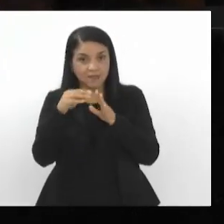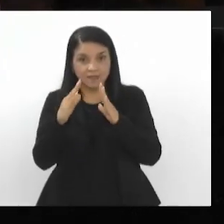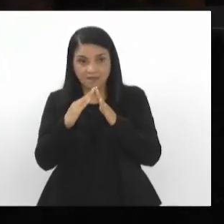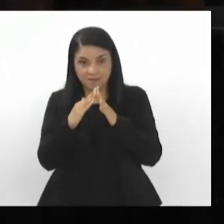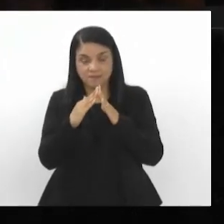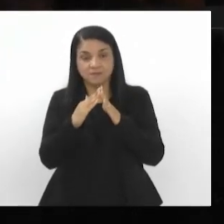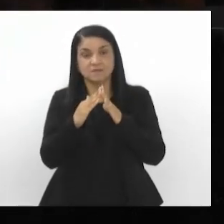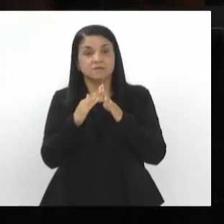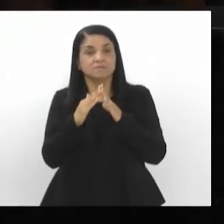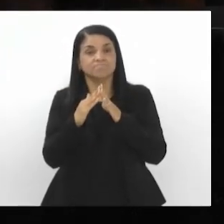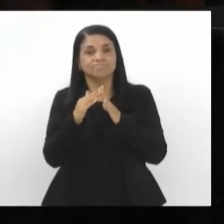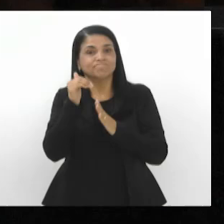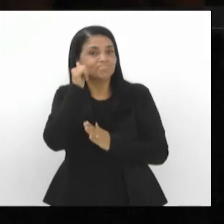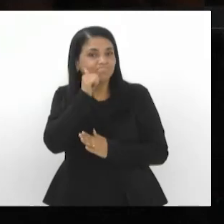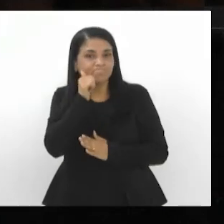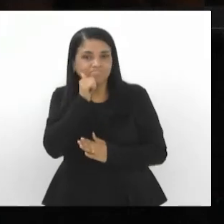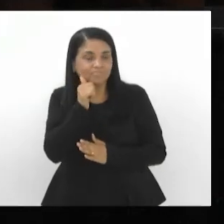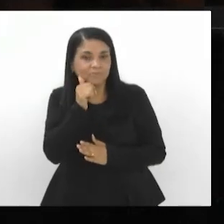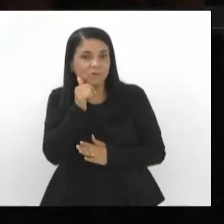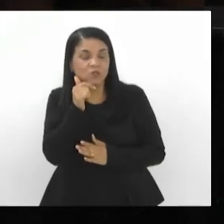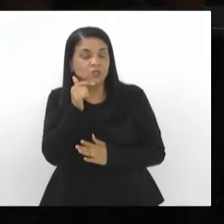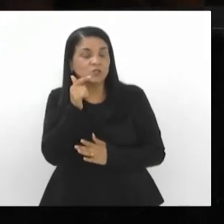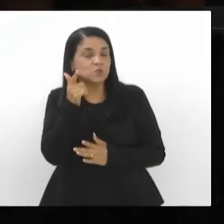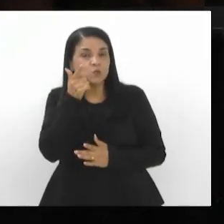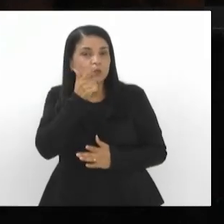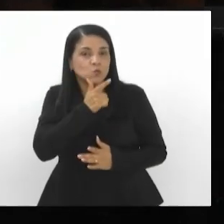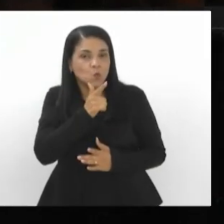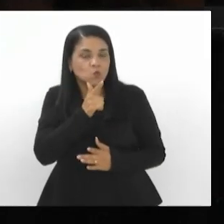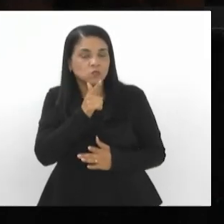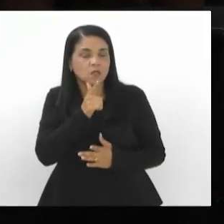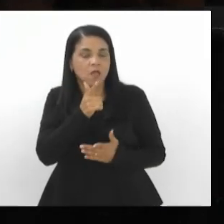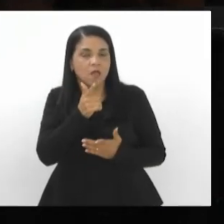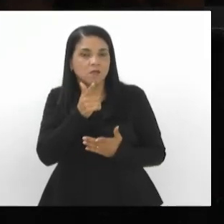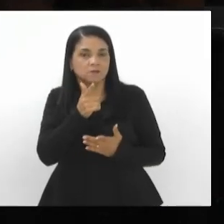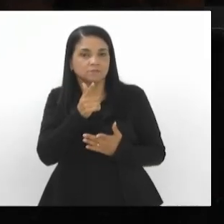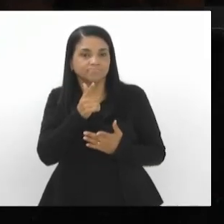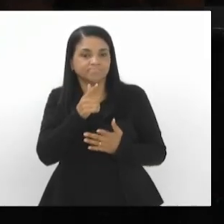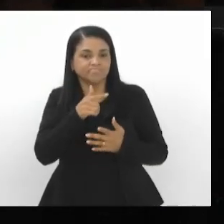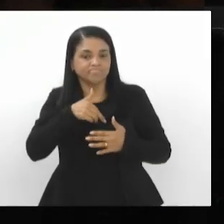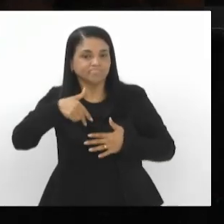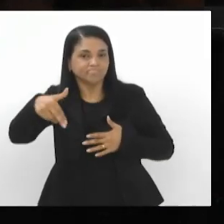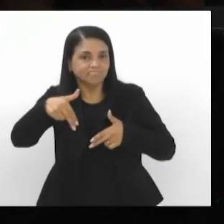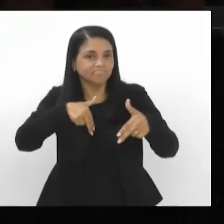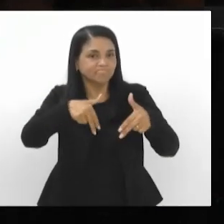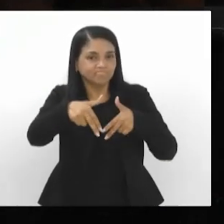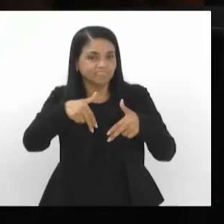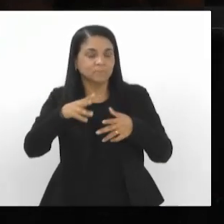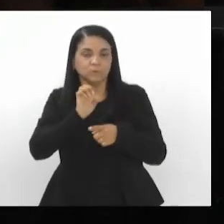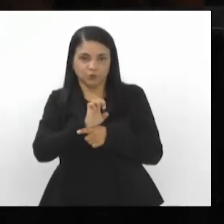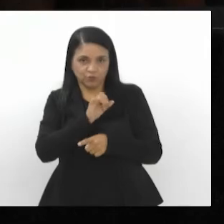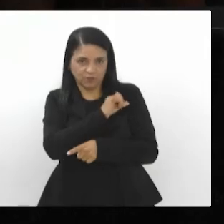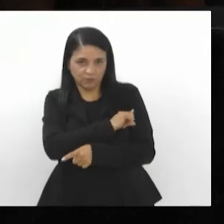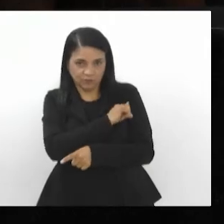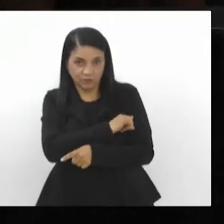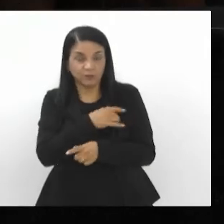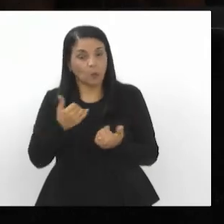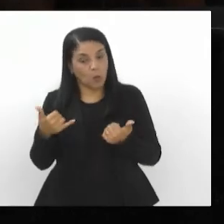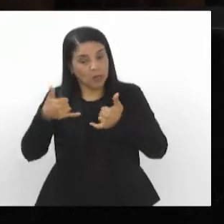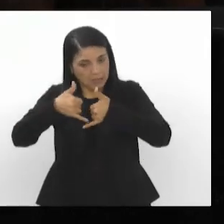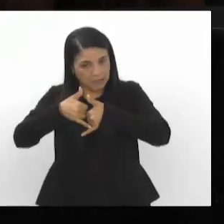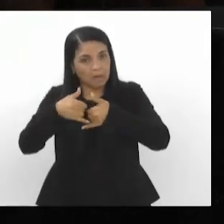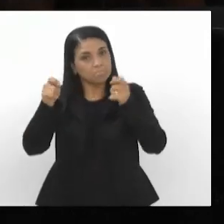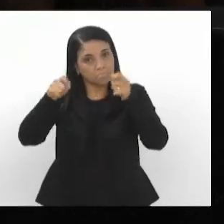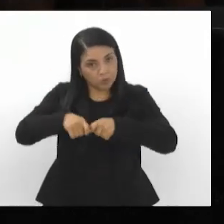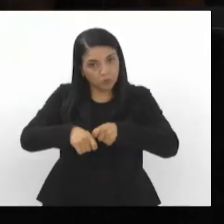mulher encontra maior dificuldade de se locomover pelo Estado. Então, está aqui o